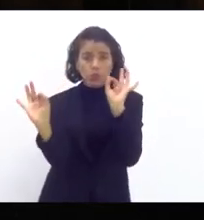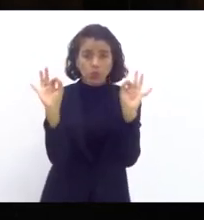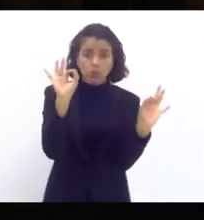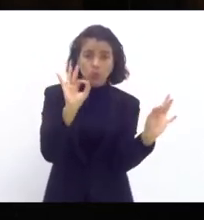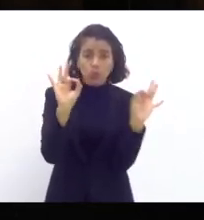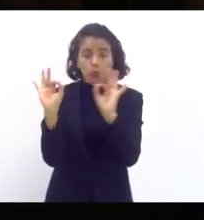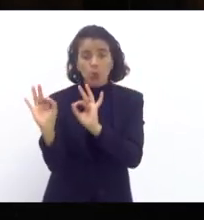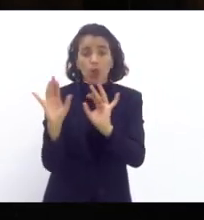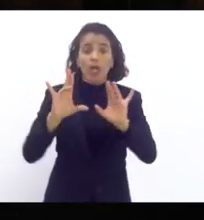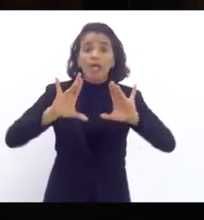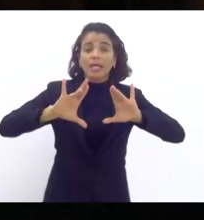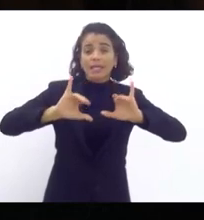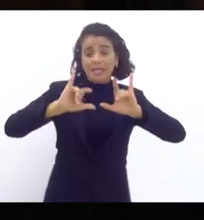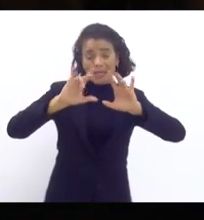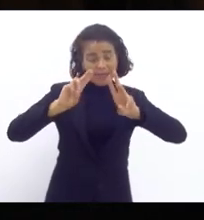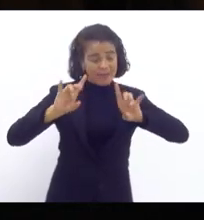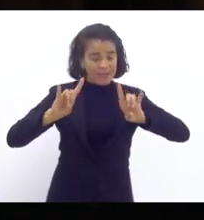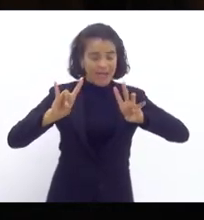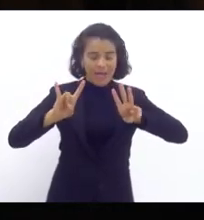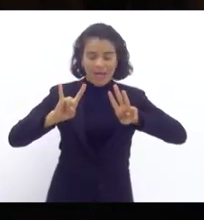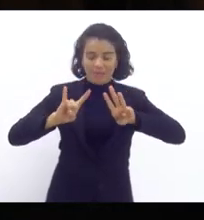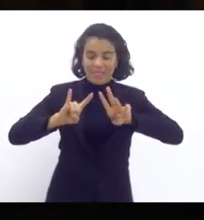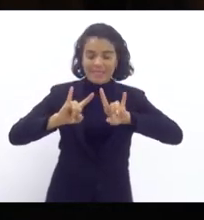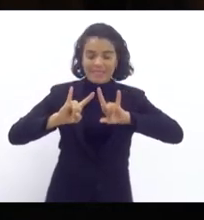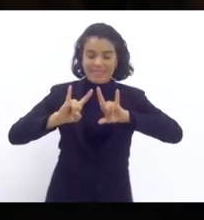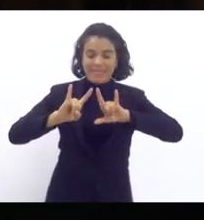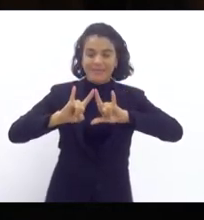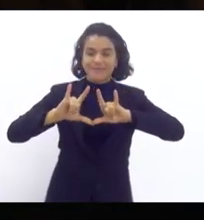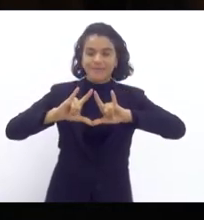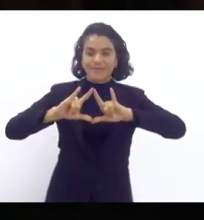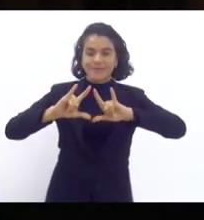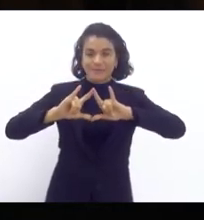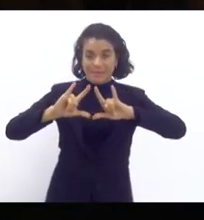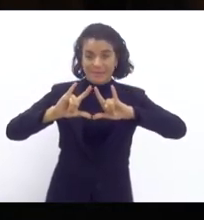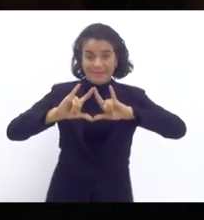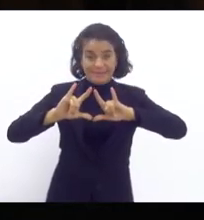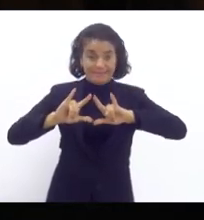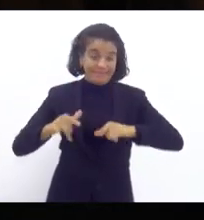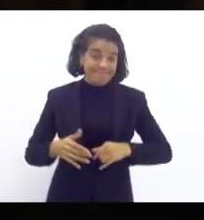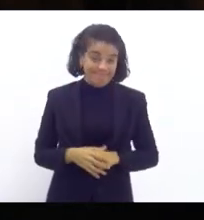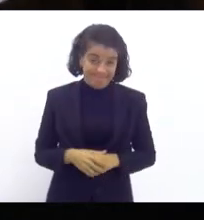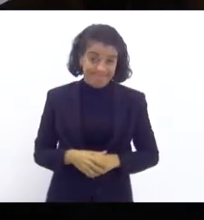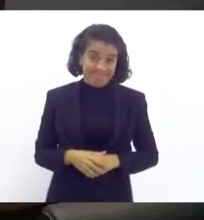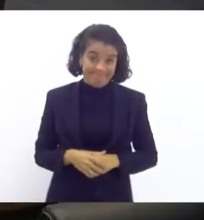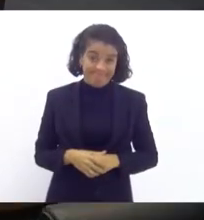milícia e do poder paralelo dentro de Mangaratiba. Muito obrigado, presidente.